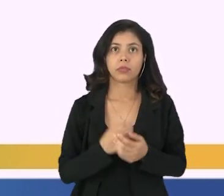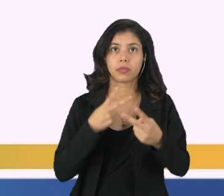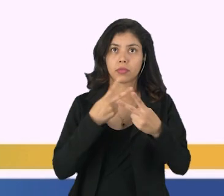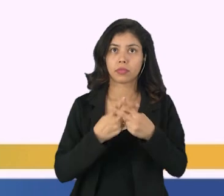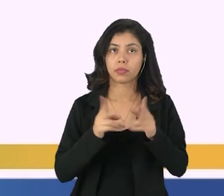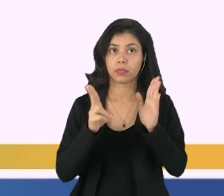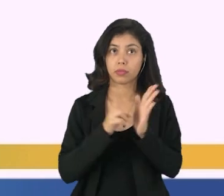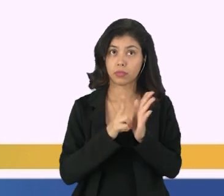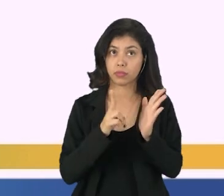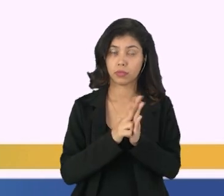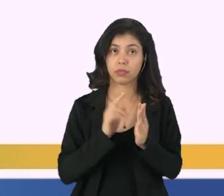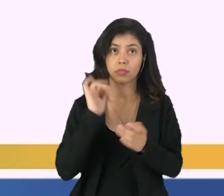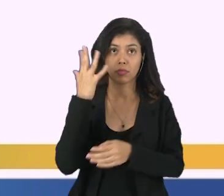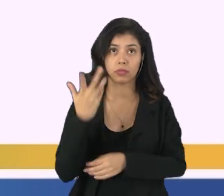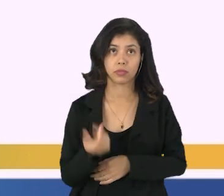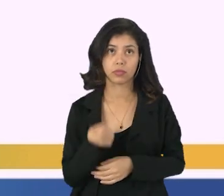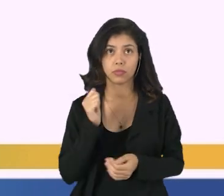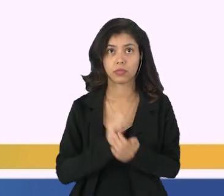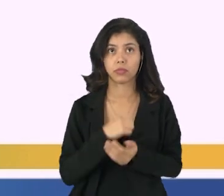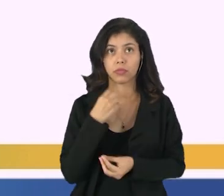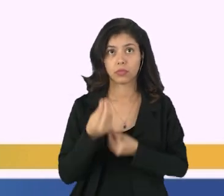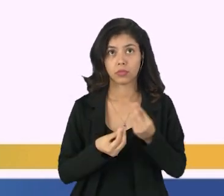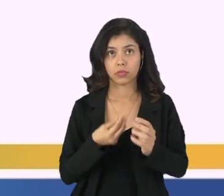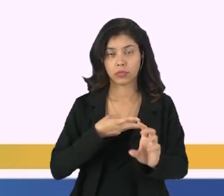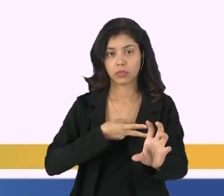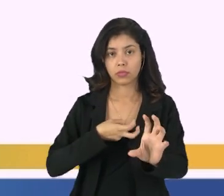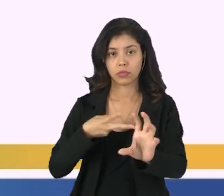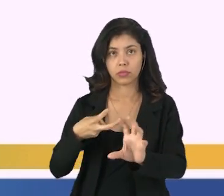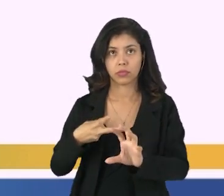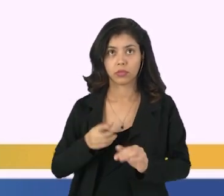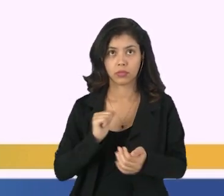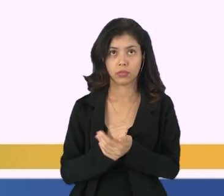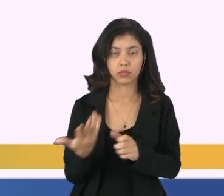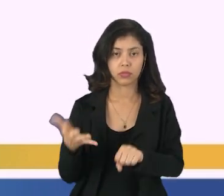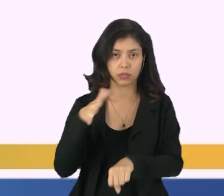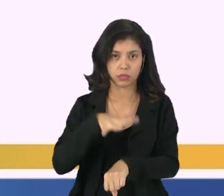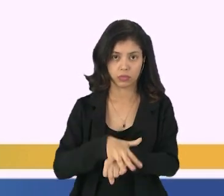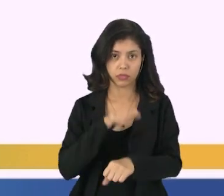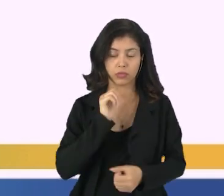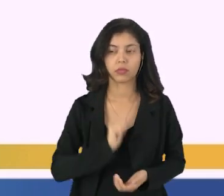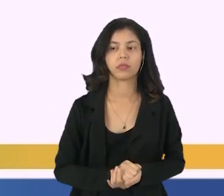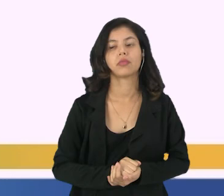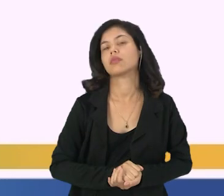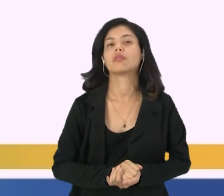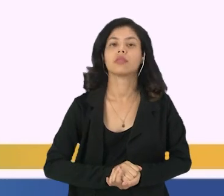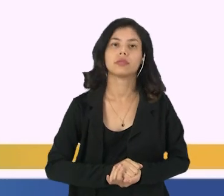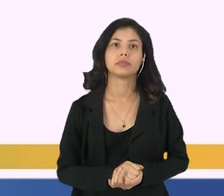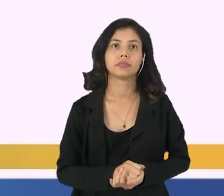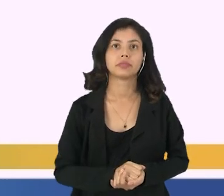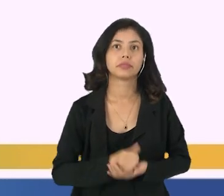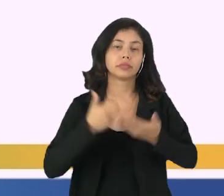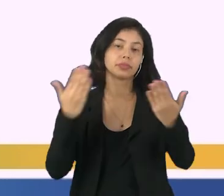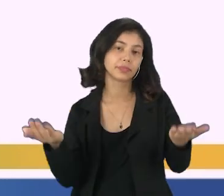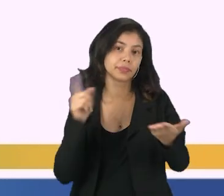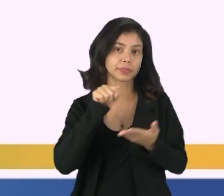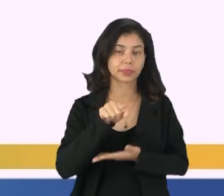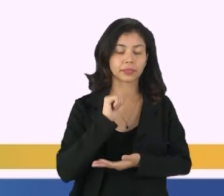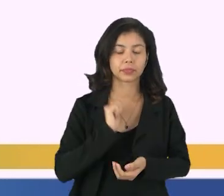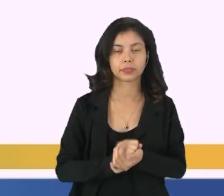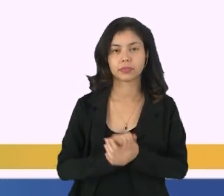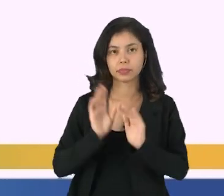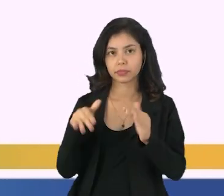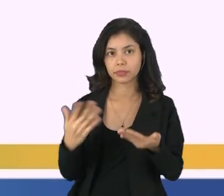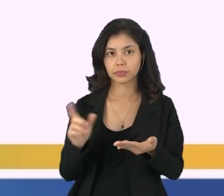Católica na proteção aos indígenas e aos africanos contra a exploração dos colonos. E aí,